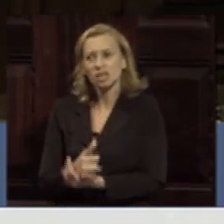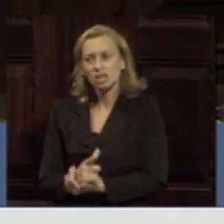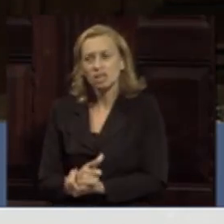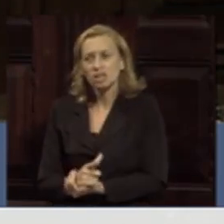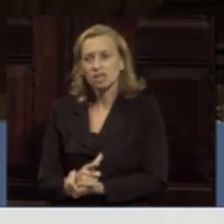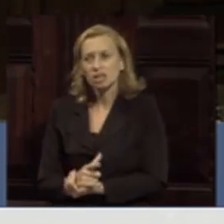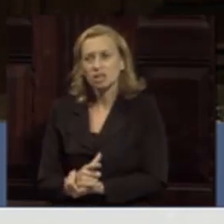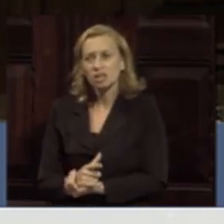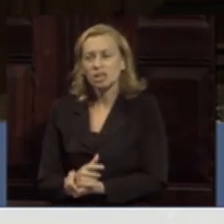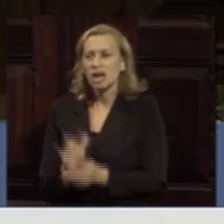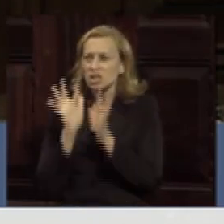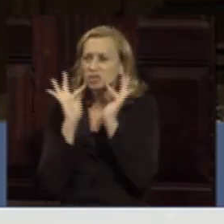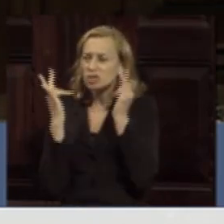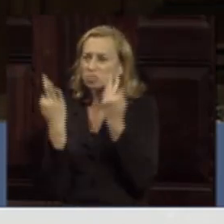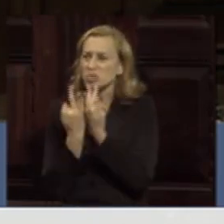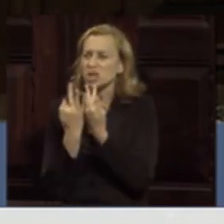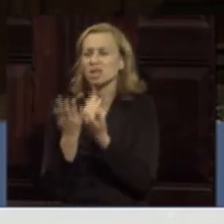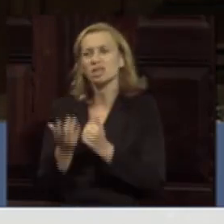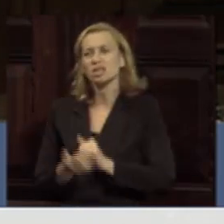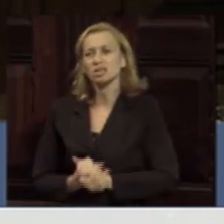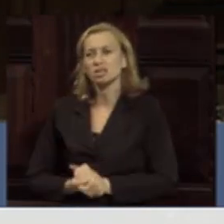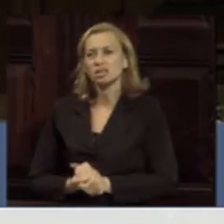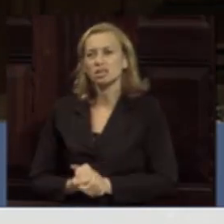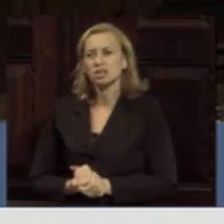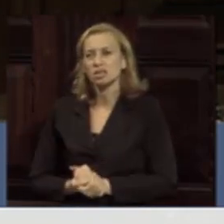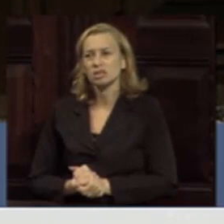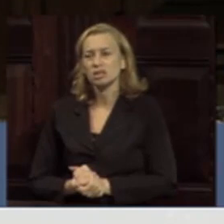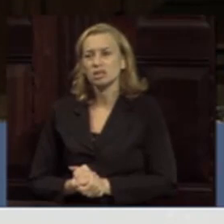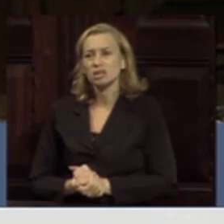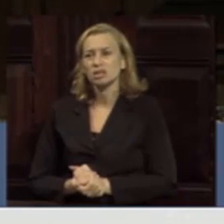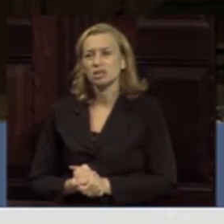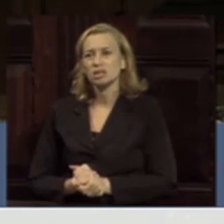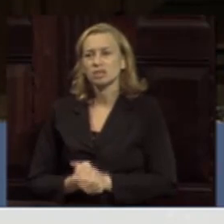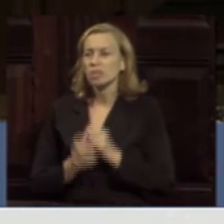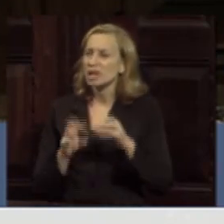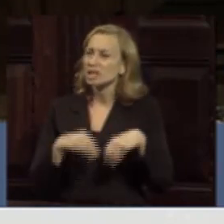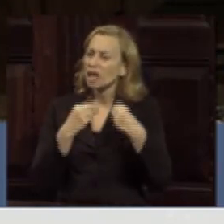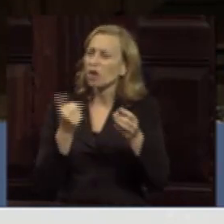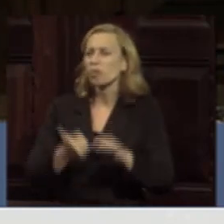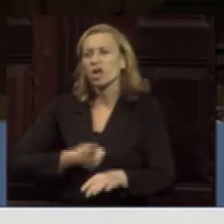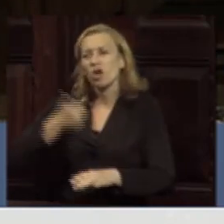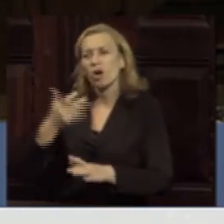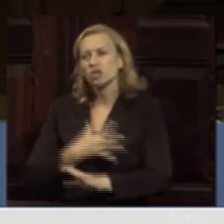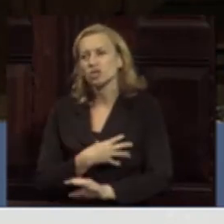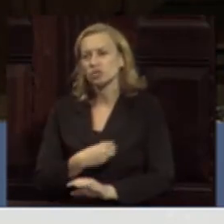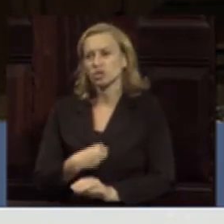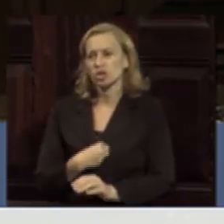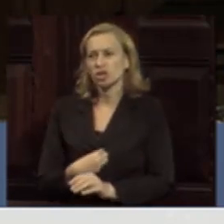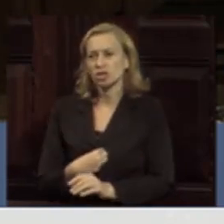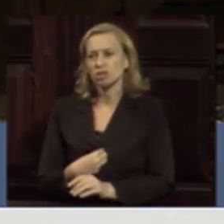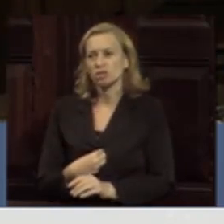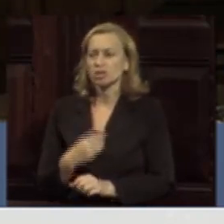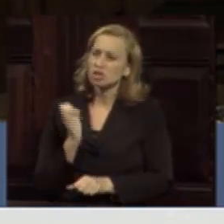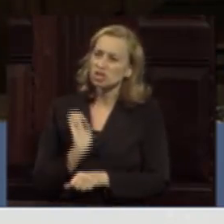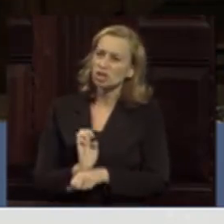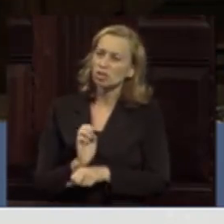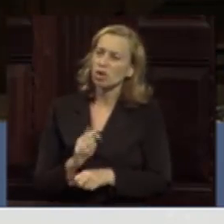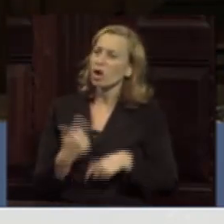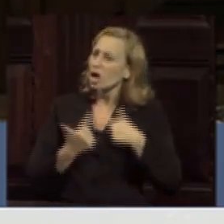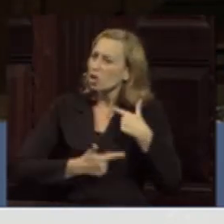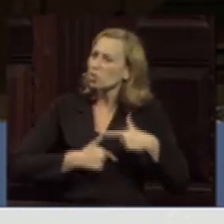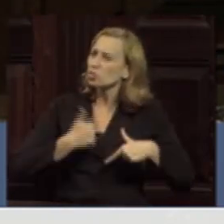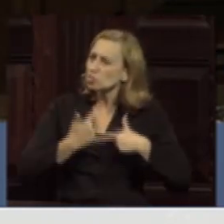que enfrentam as famílias fluminenses para garantir a matrícula de seus filhos na rede estadual. Veja que